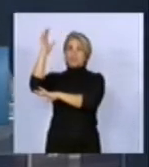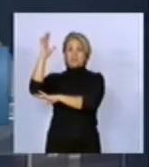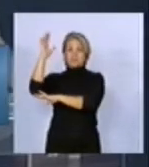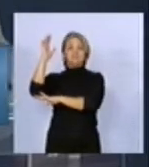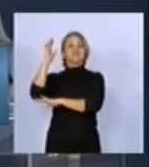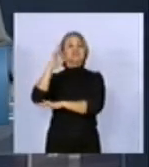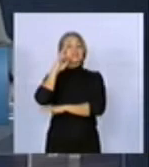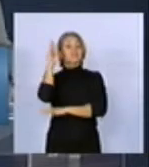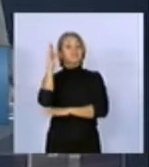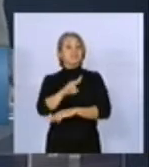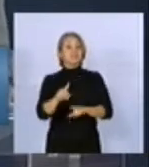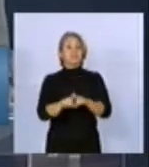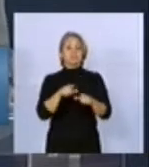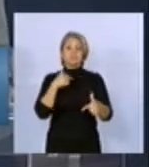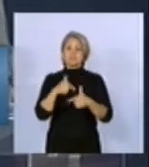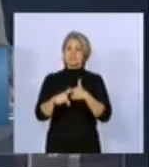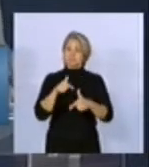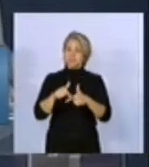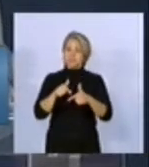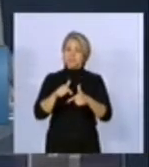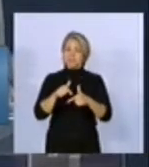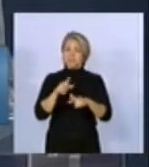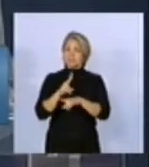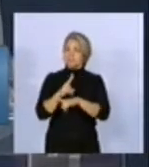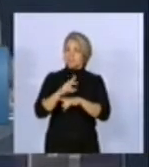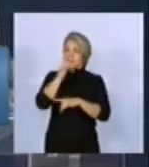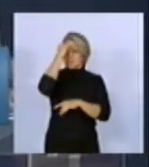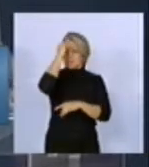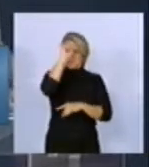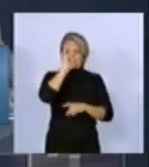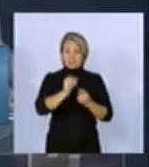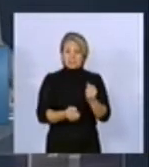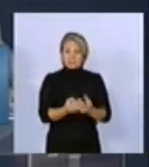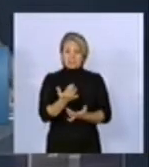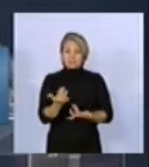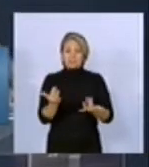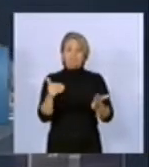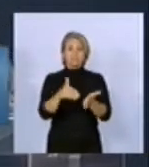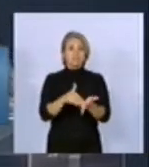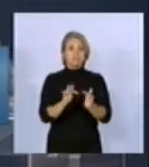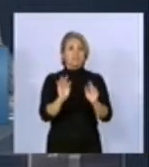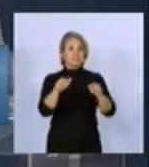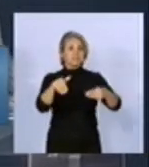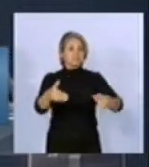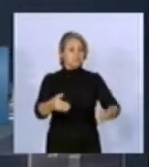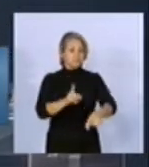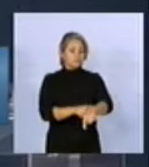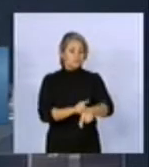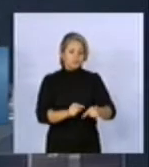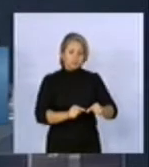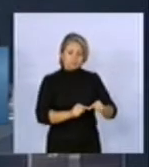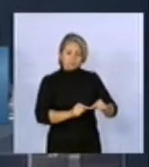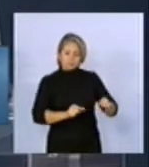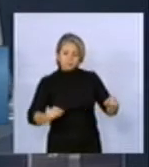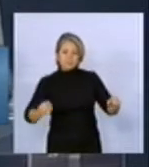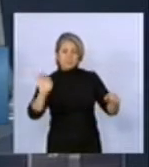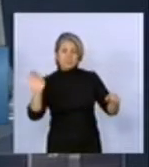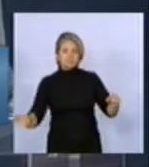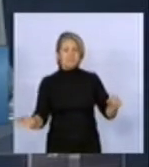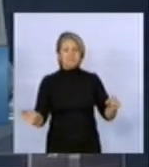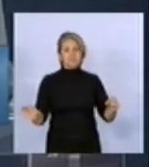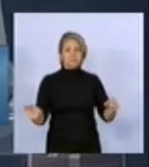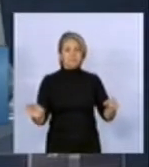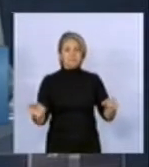prevê ou trabalhar para que a queima chegasse ao seu final não prédio no prazo compatível